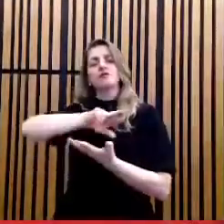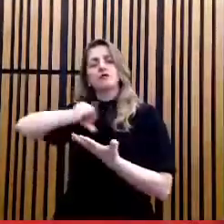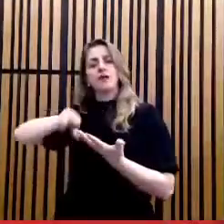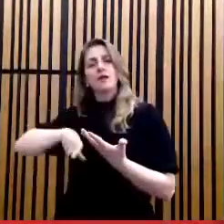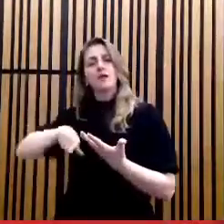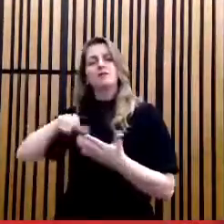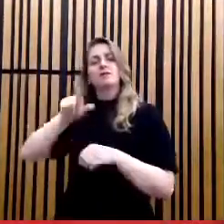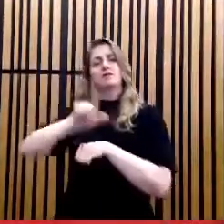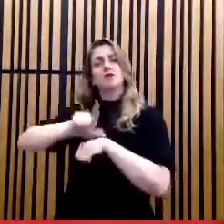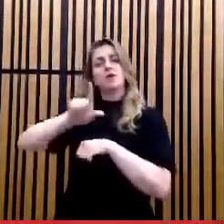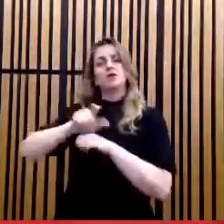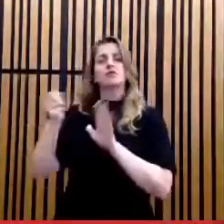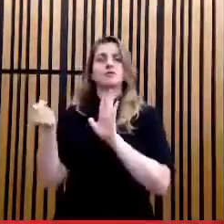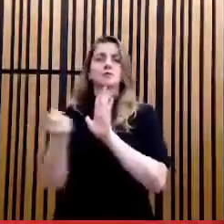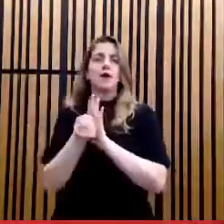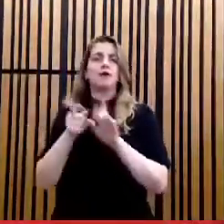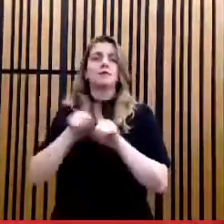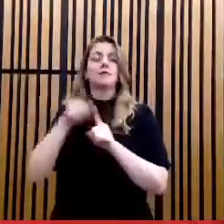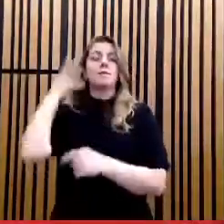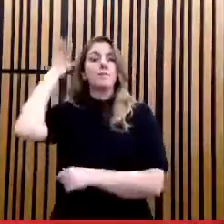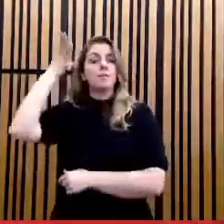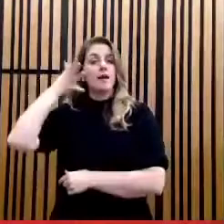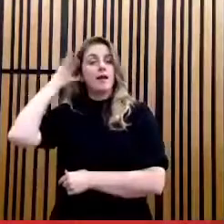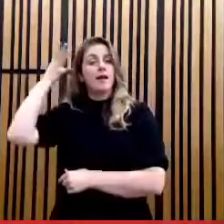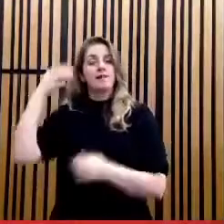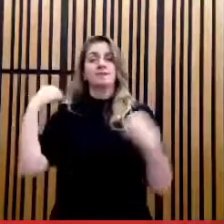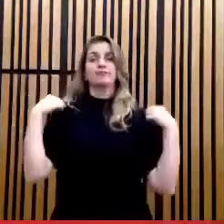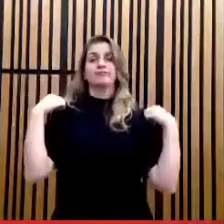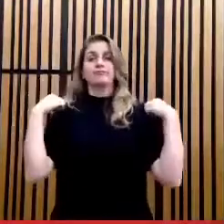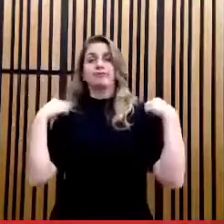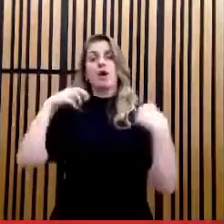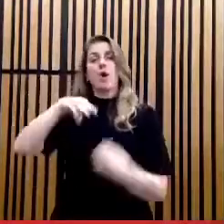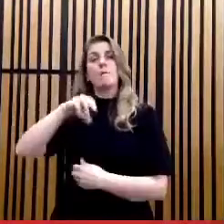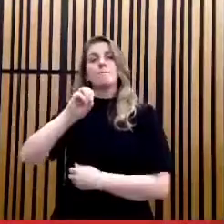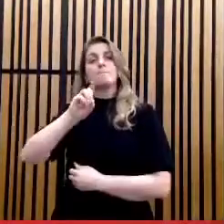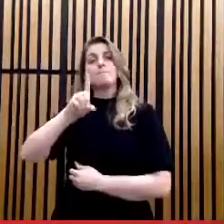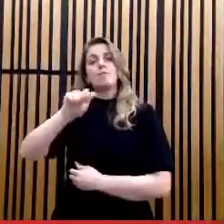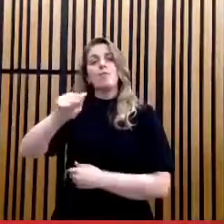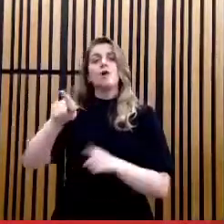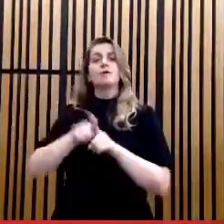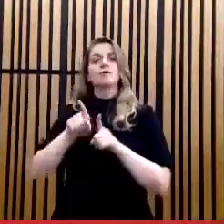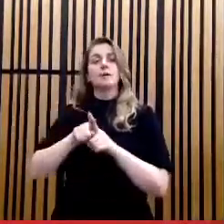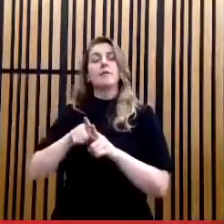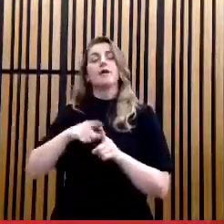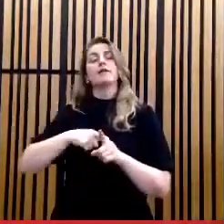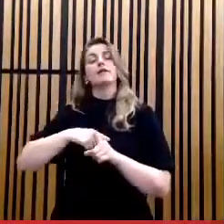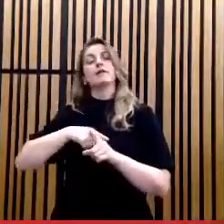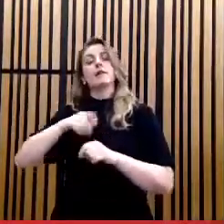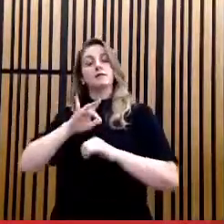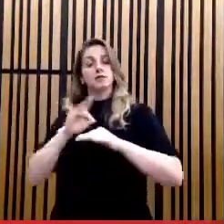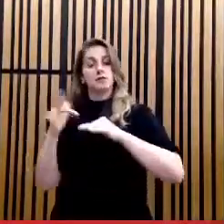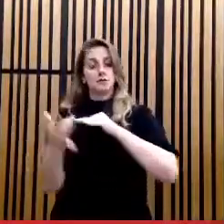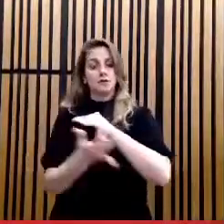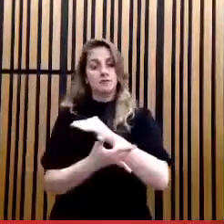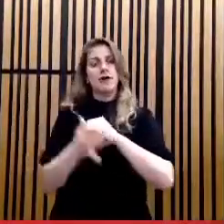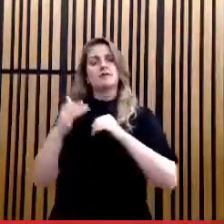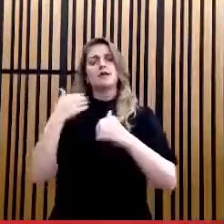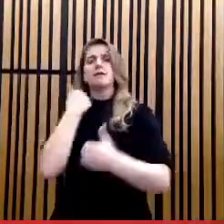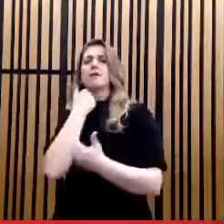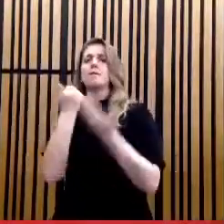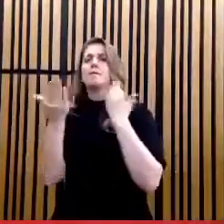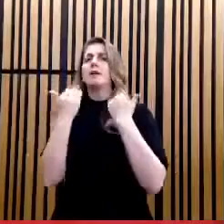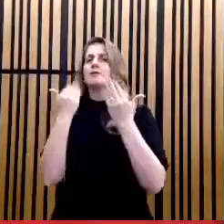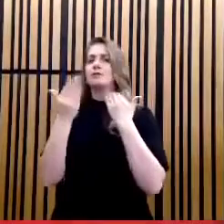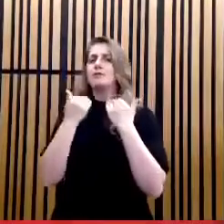treinamentos, palestras, ideias e eventos de moda. Em suas redes sociais, promove conversas com mulheres acima dos 45